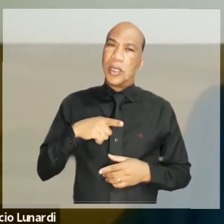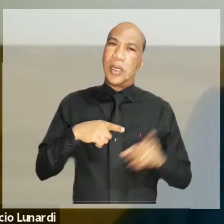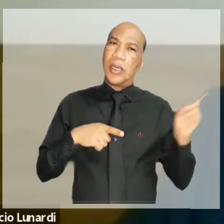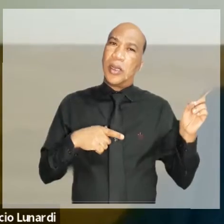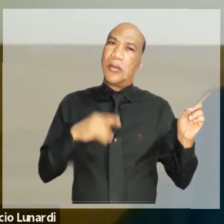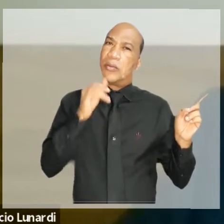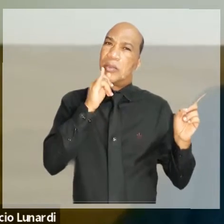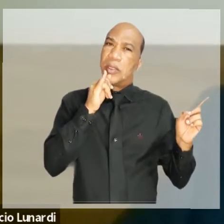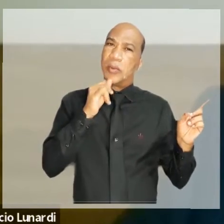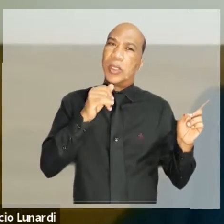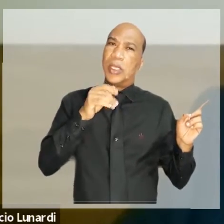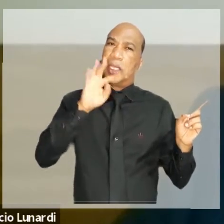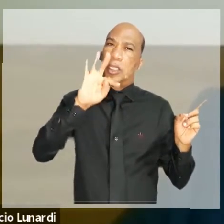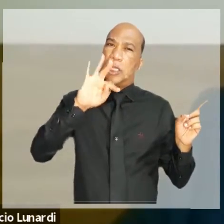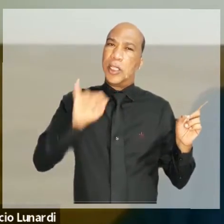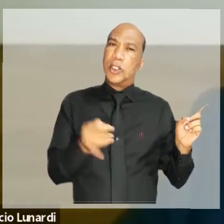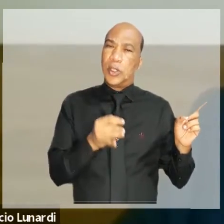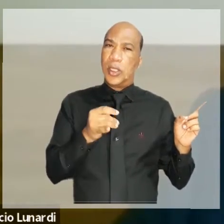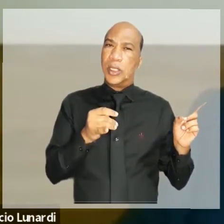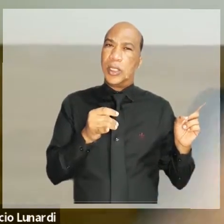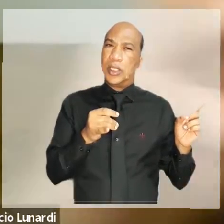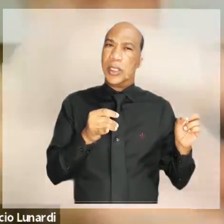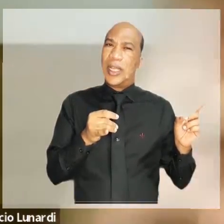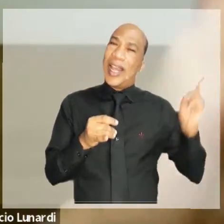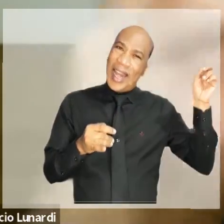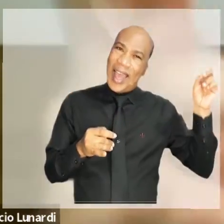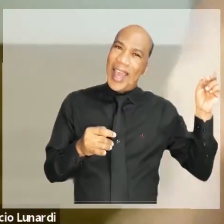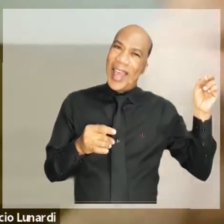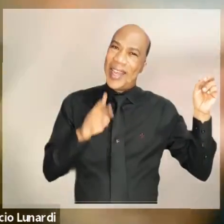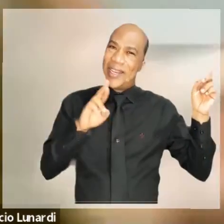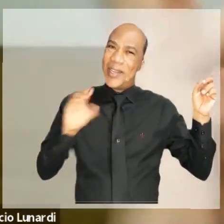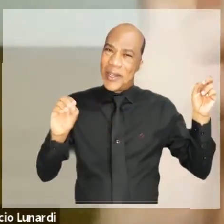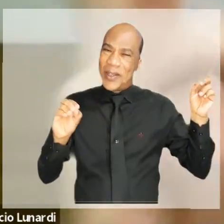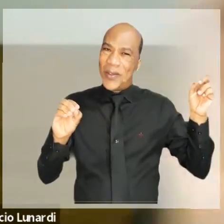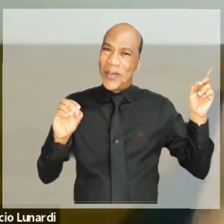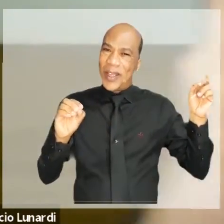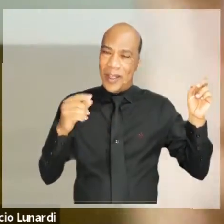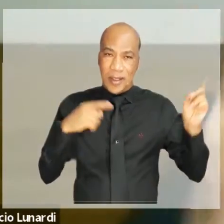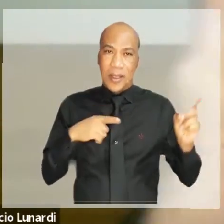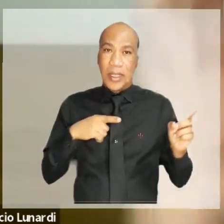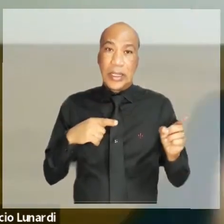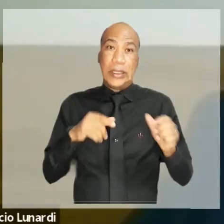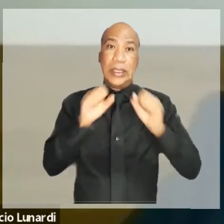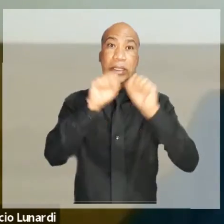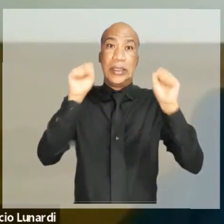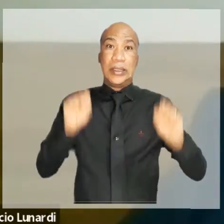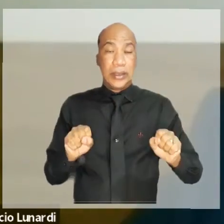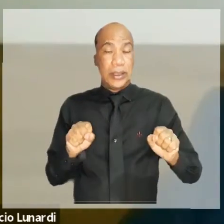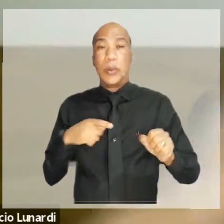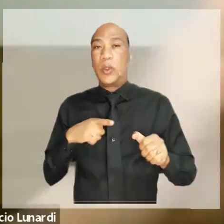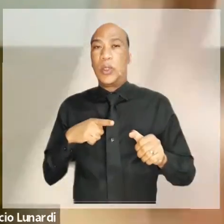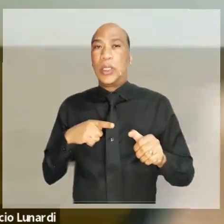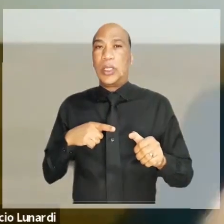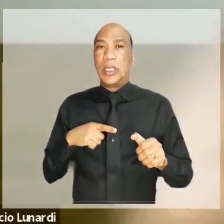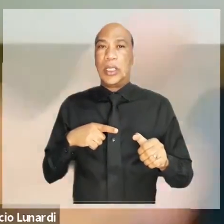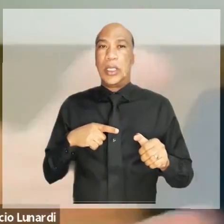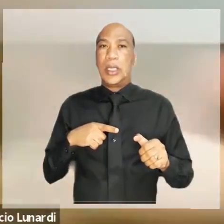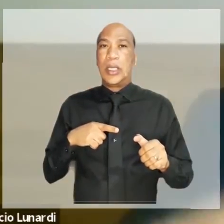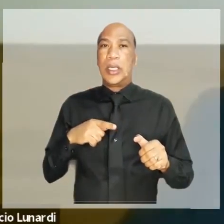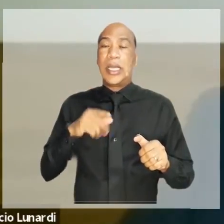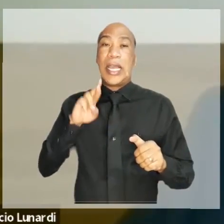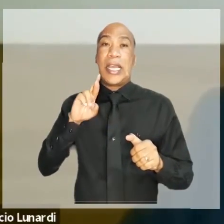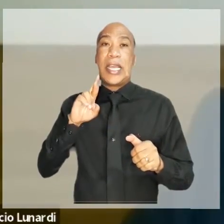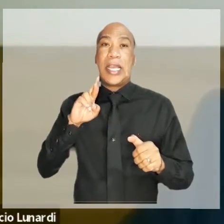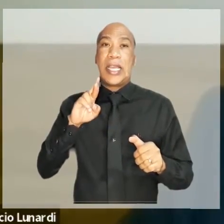trouxemos um juiz que ele falou de todos os sistemas lá, porque a ideia é exatamente essa, a gente tentar trabalhar em rede, né, que o